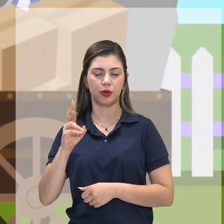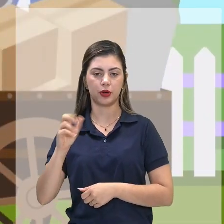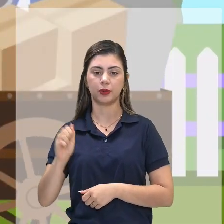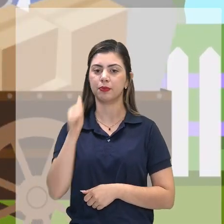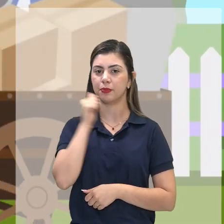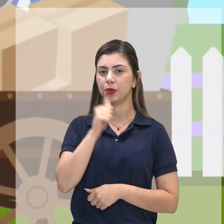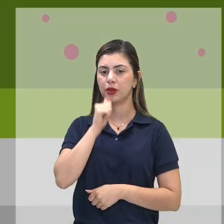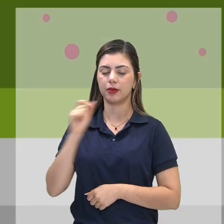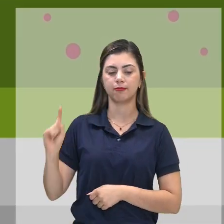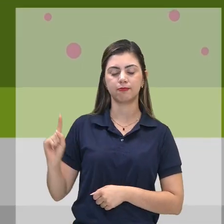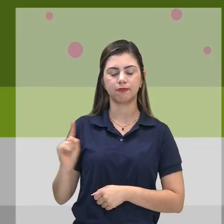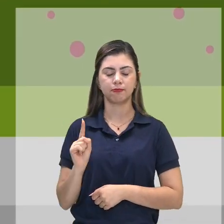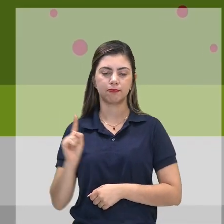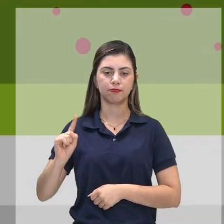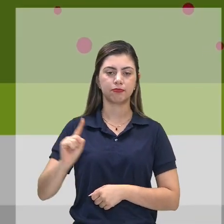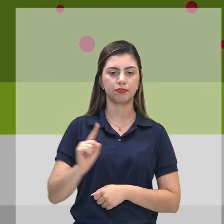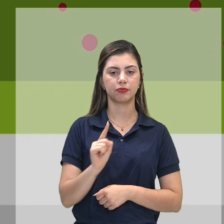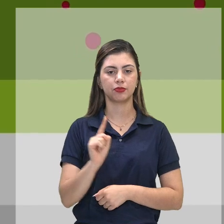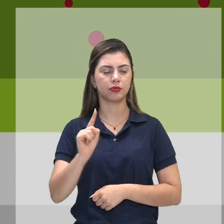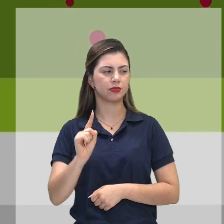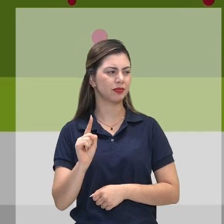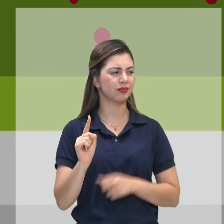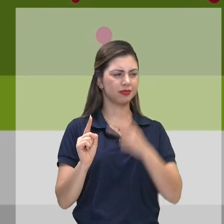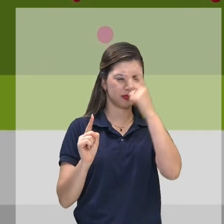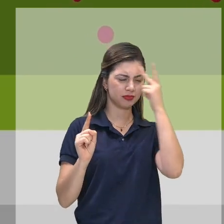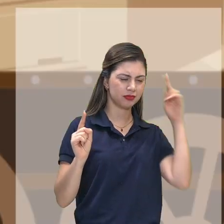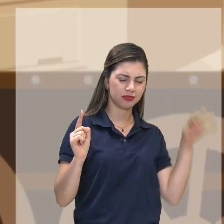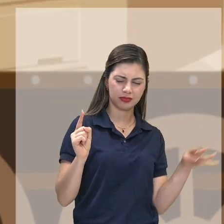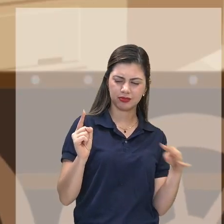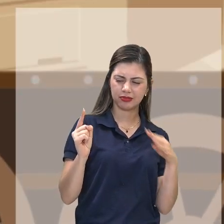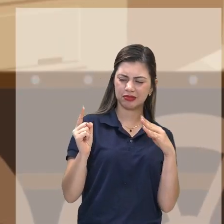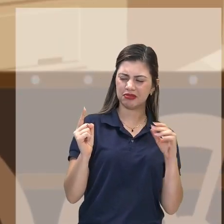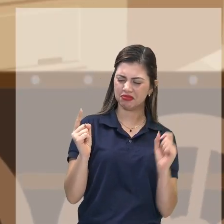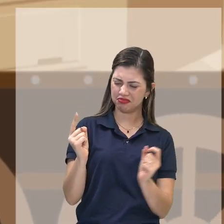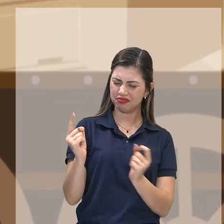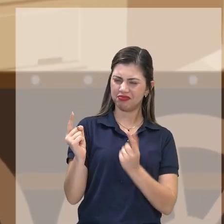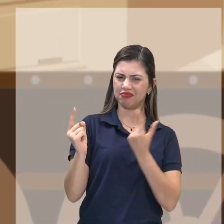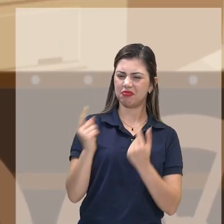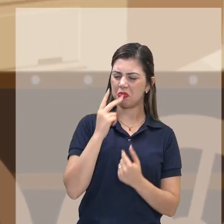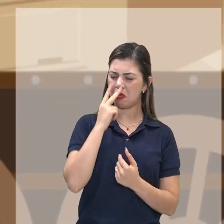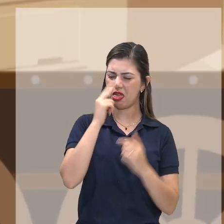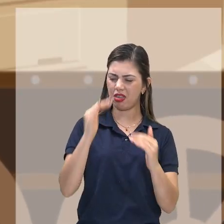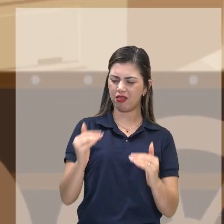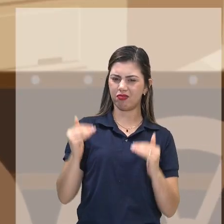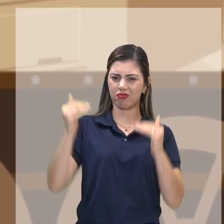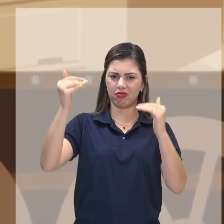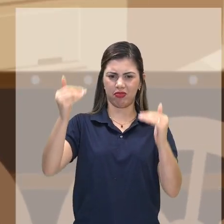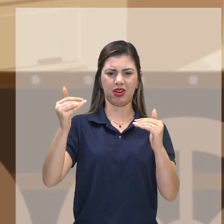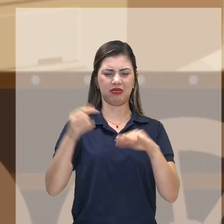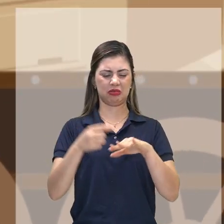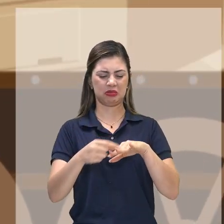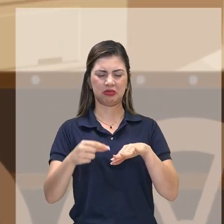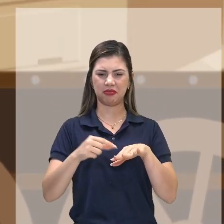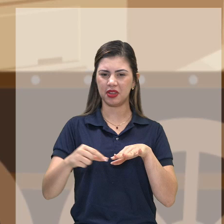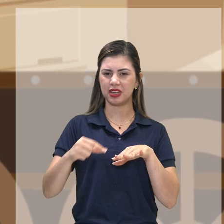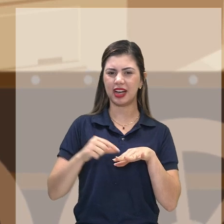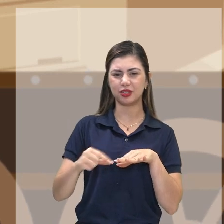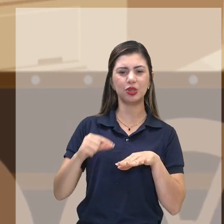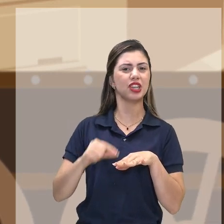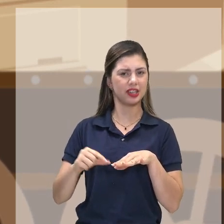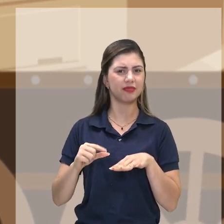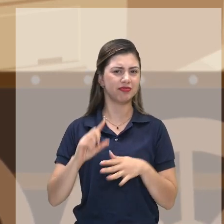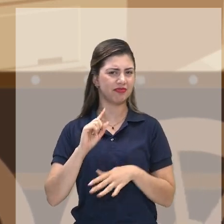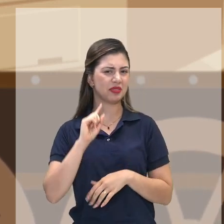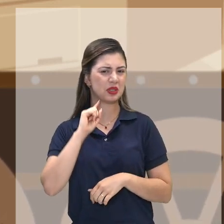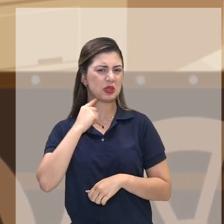chegou à vizinhança, logo causou estranhamento. Seu jeito autoritário e suas unhas encardidas chamavam atenção.